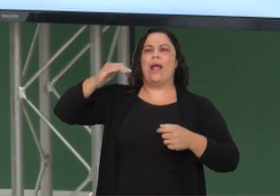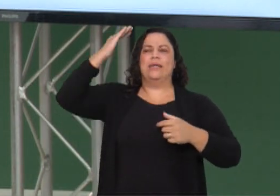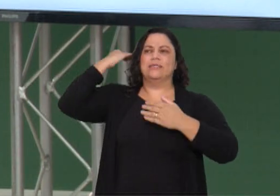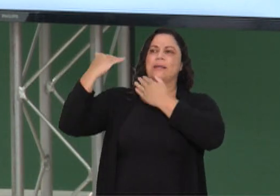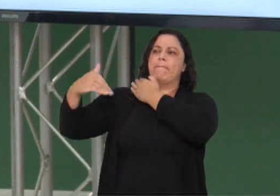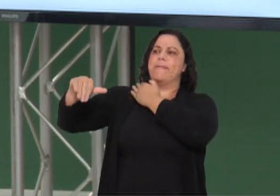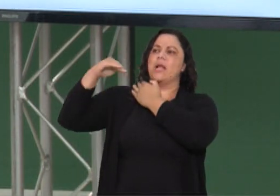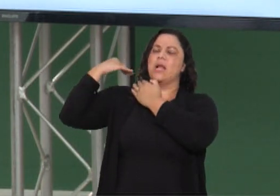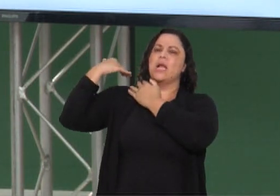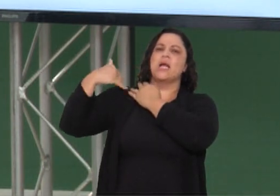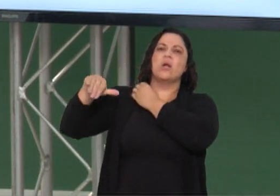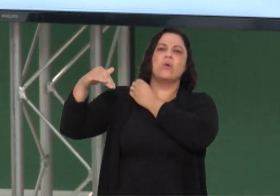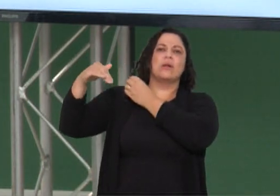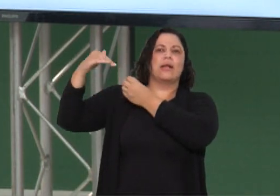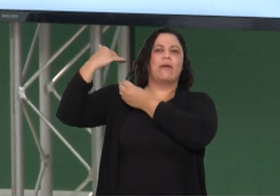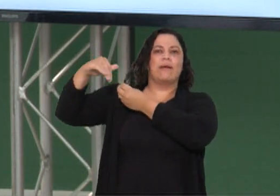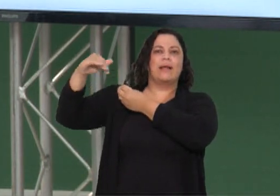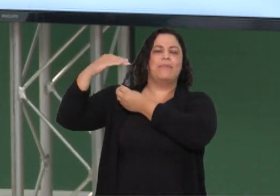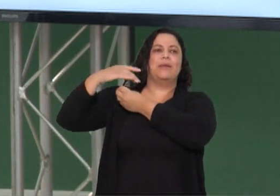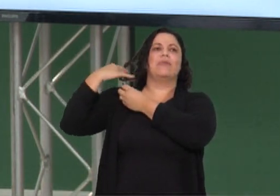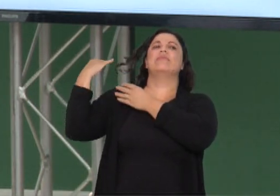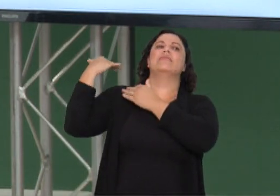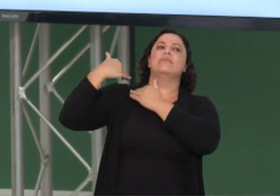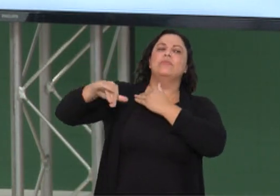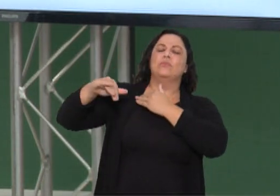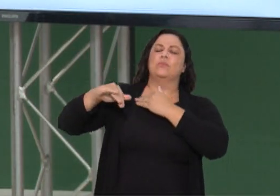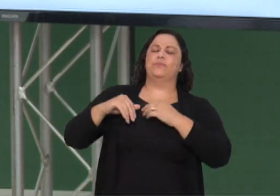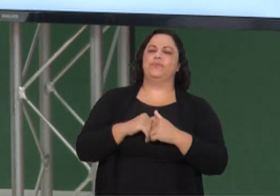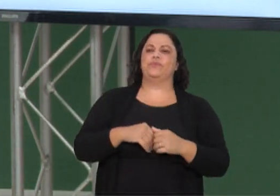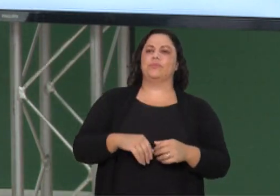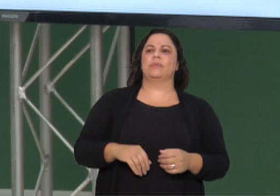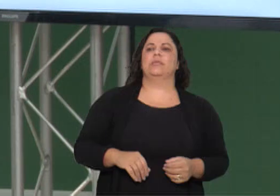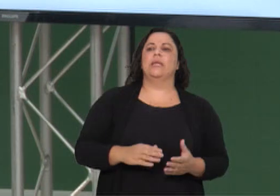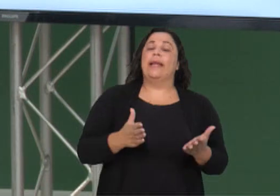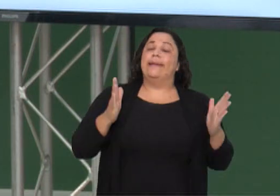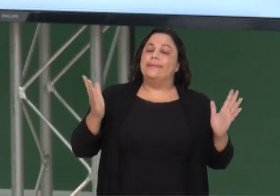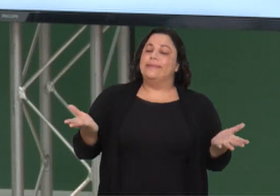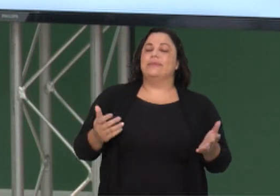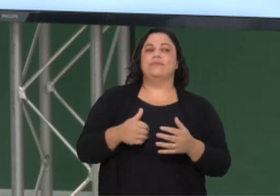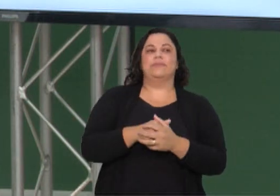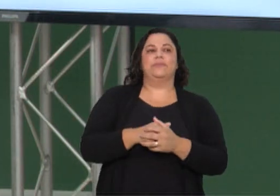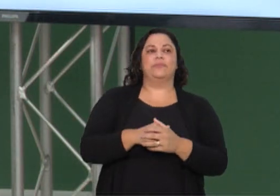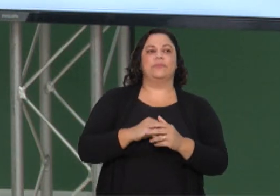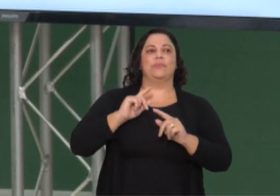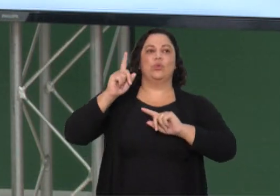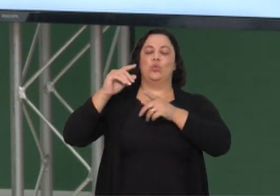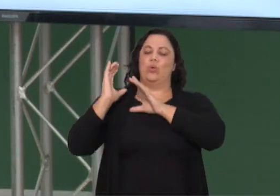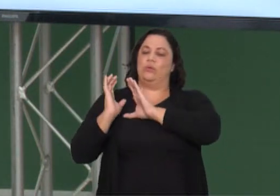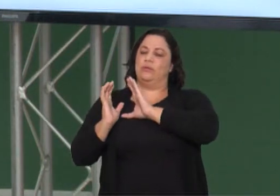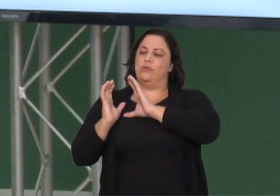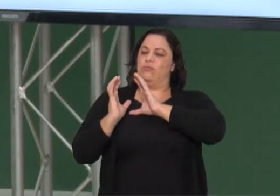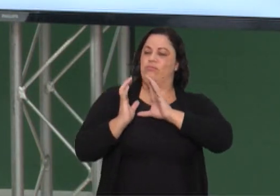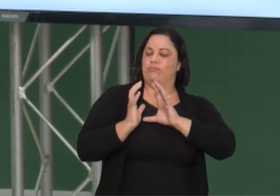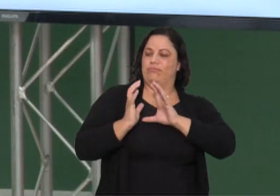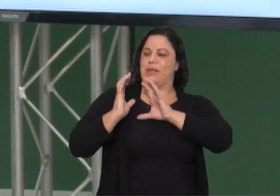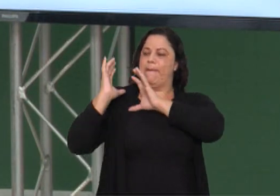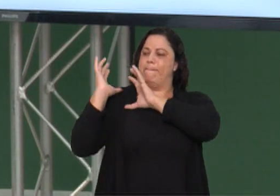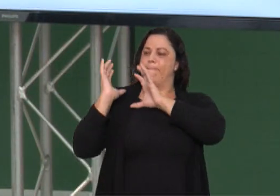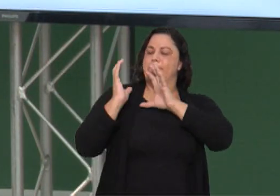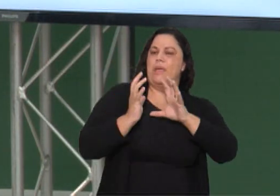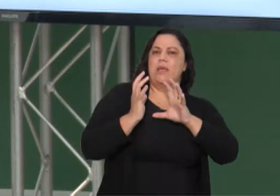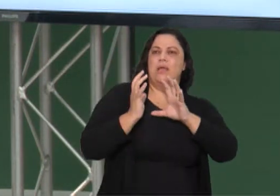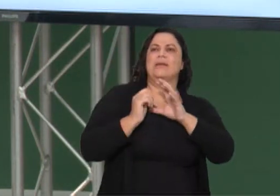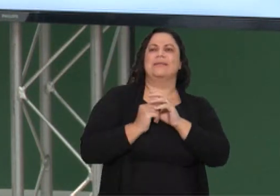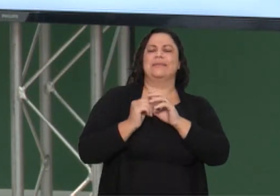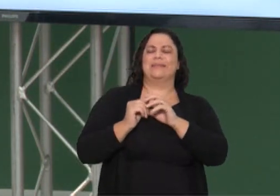uma cena de uma posição de luto cortando o seu cabelo. Então aqui o Aquiles sendo carregado, já morto, seria uma